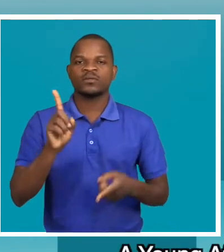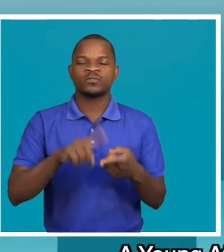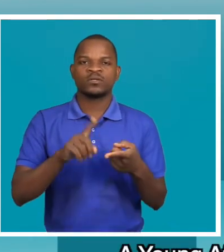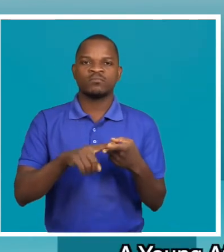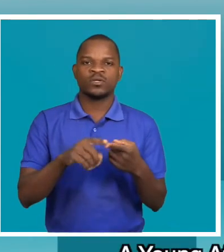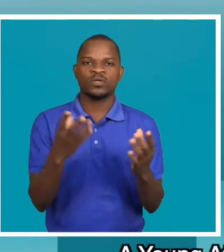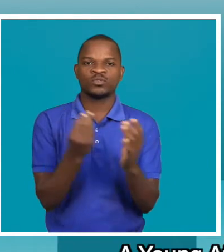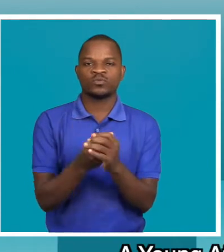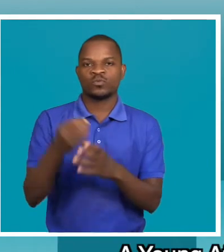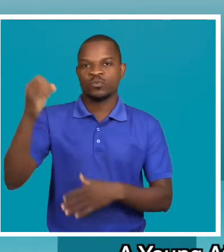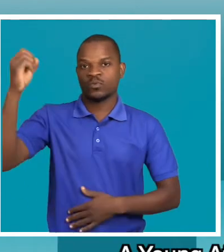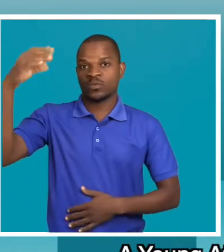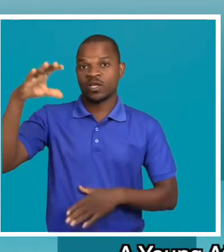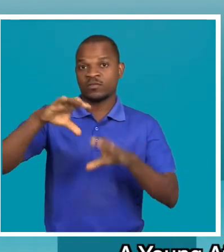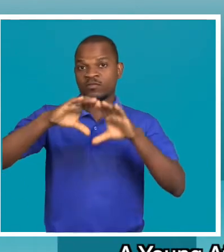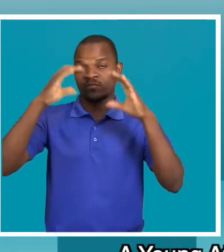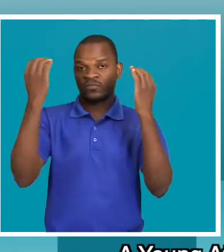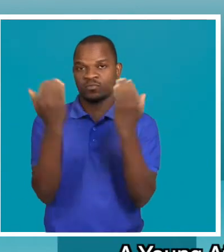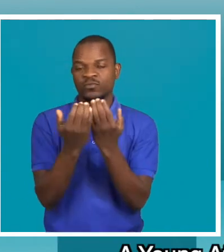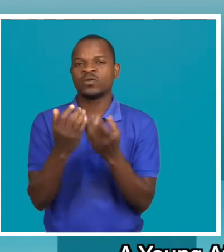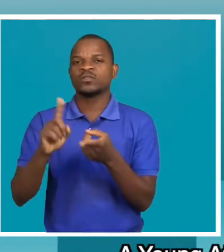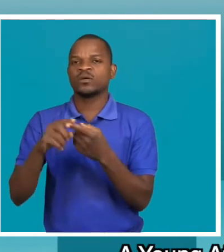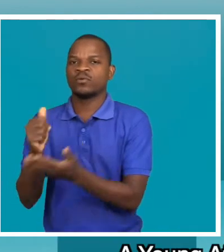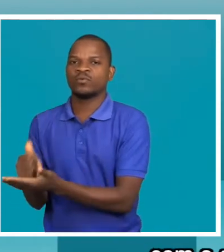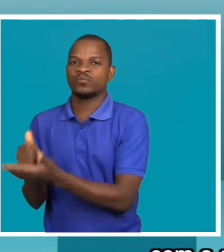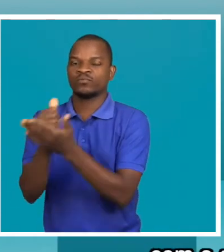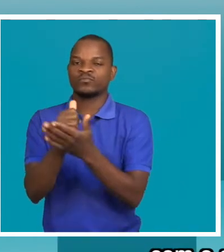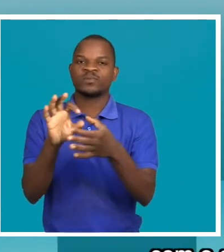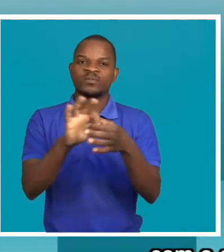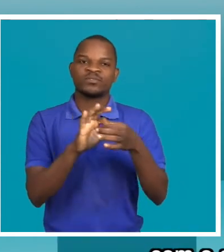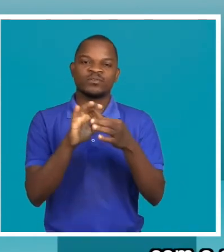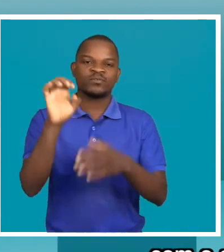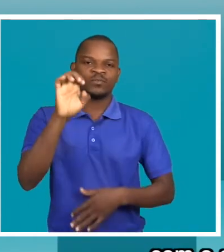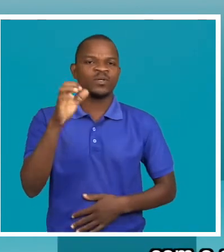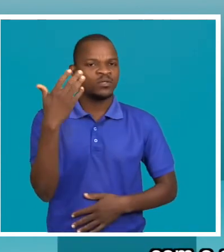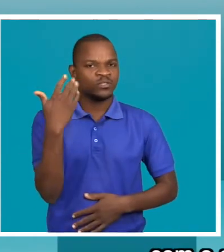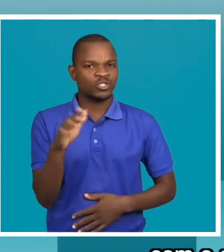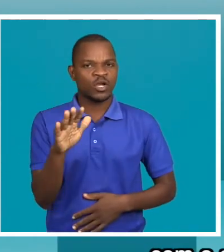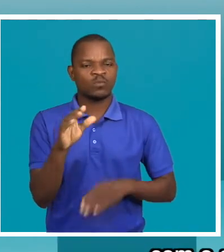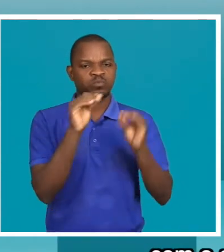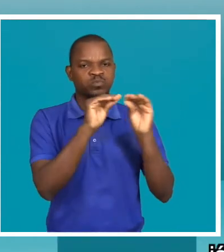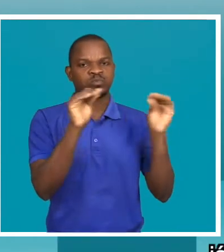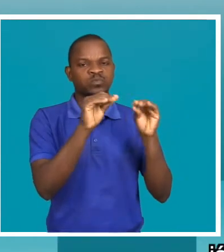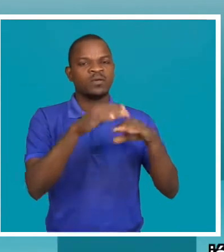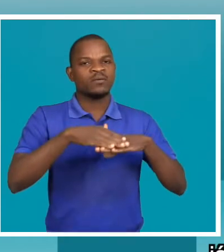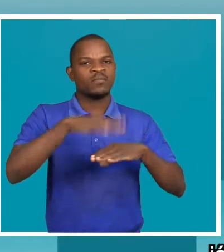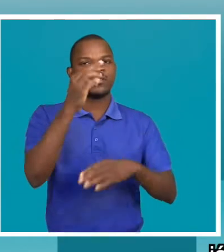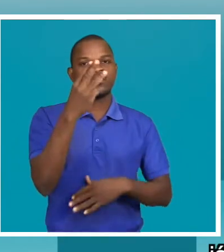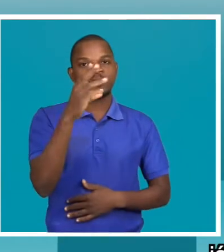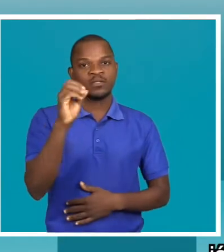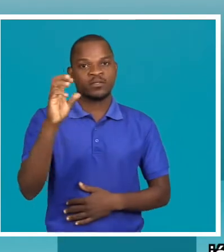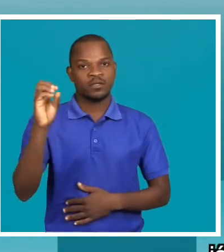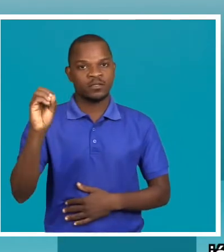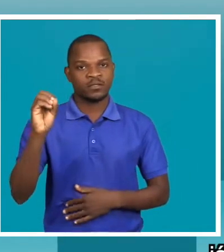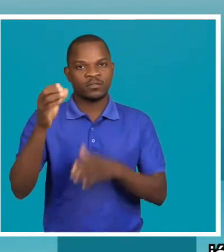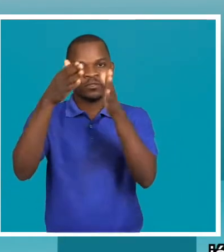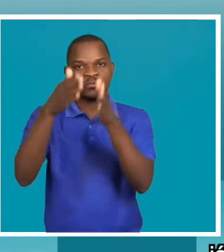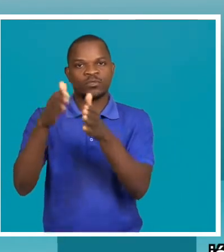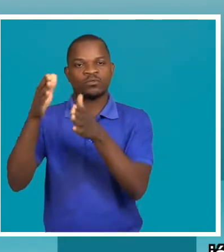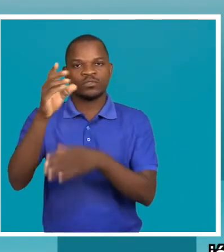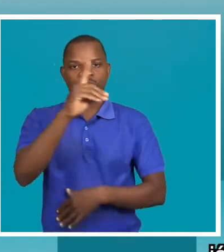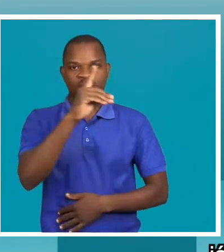Beira, em coordenação com a Light for the Old, com o apoio da União Europeia, já formaram mais de 300